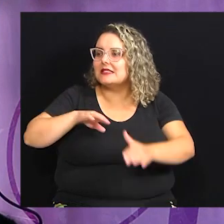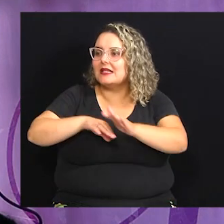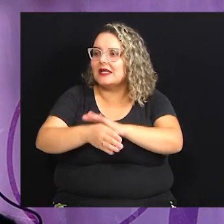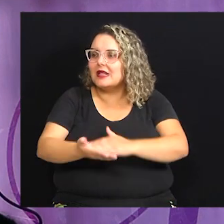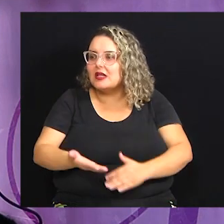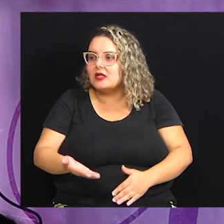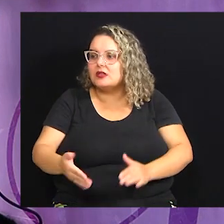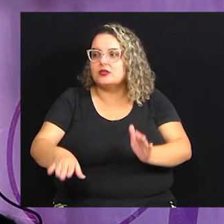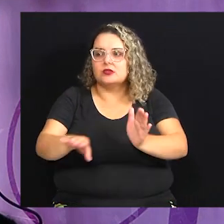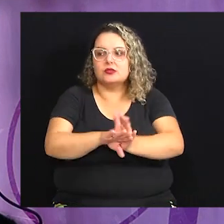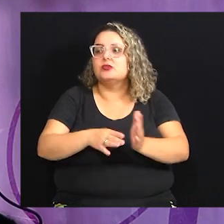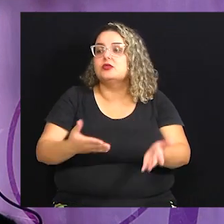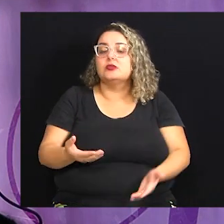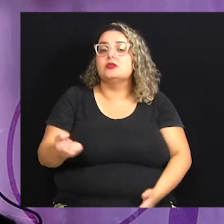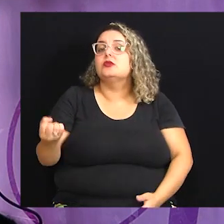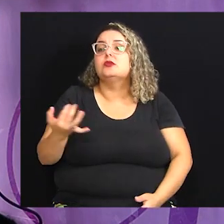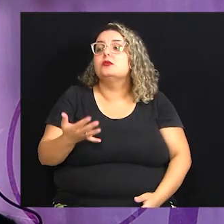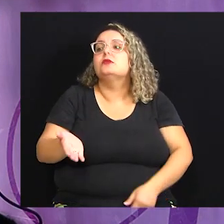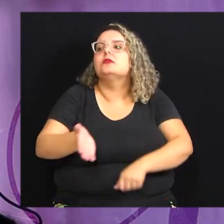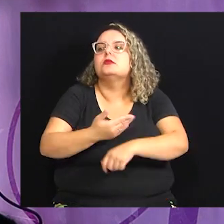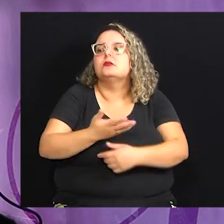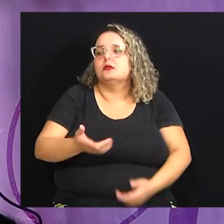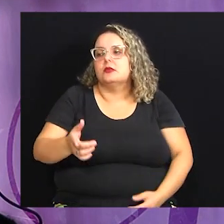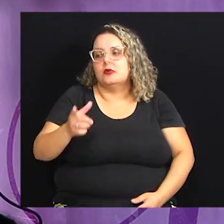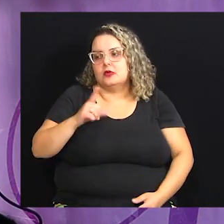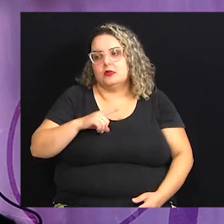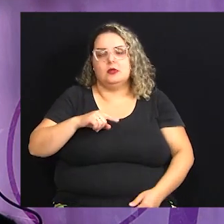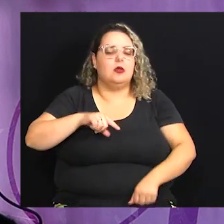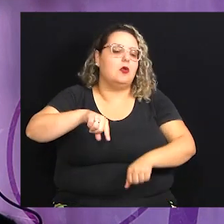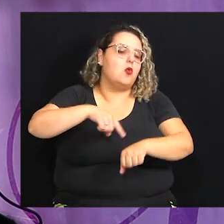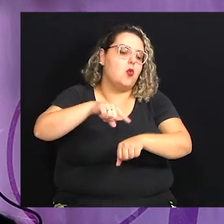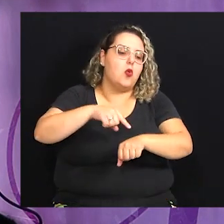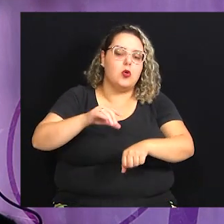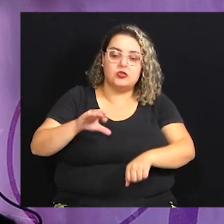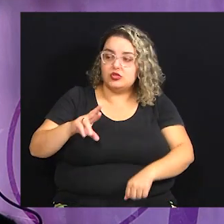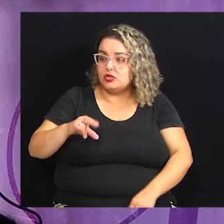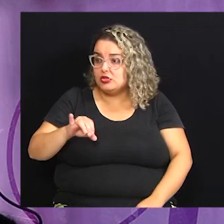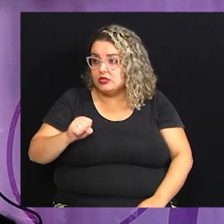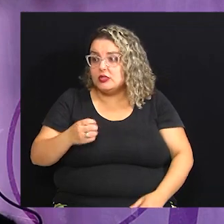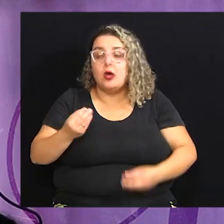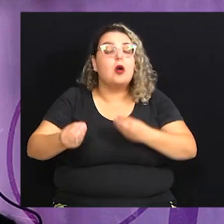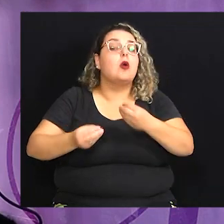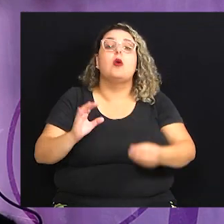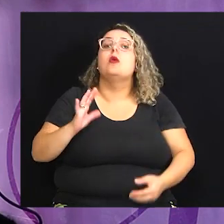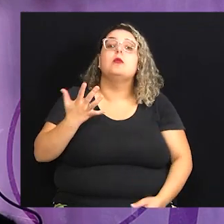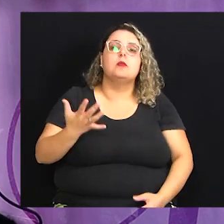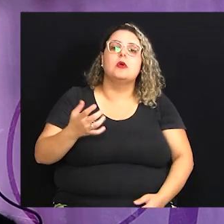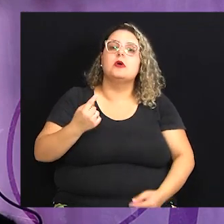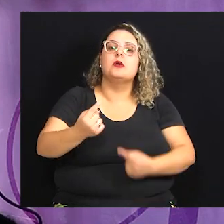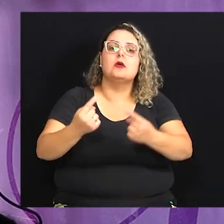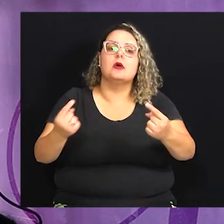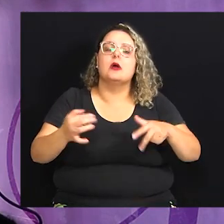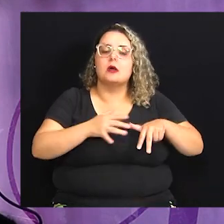ela costuma chegar até quanto tempo? Tem gente que tem horas de crise de enxaqueca. Como é que isso funciona de acordo com cada